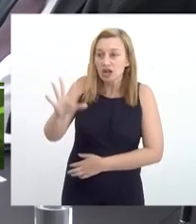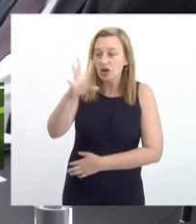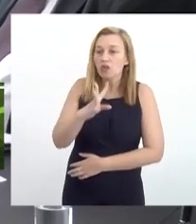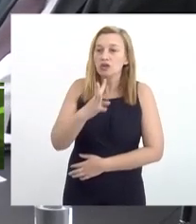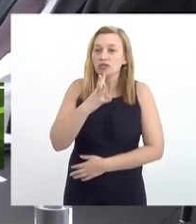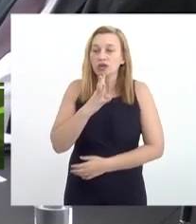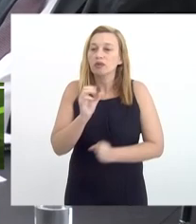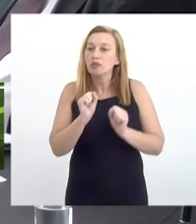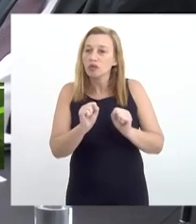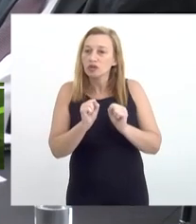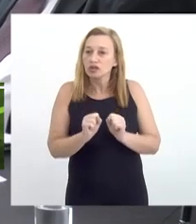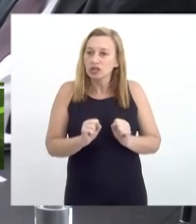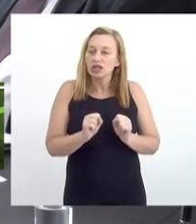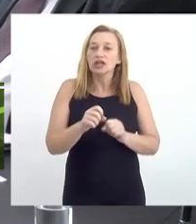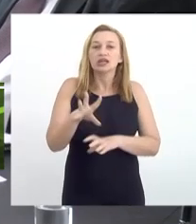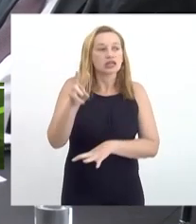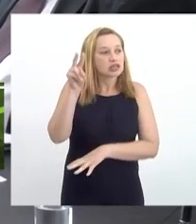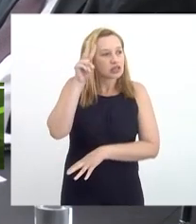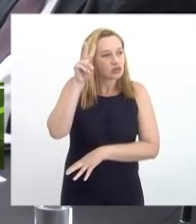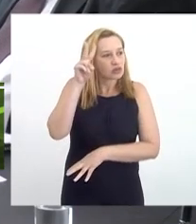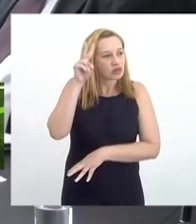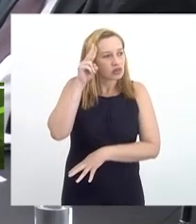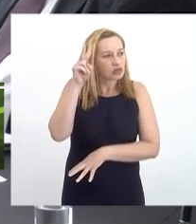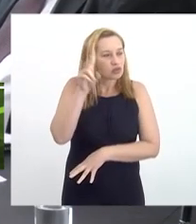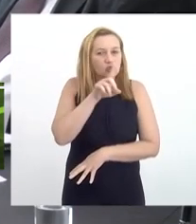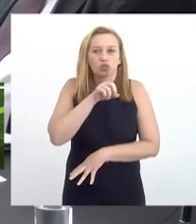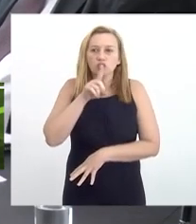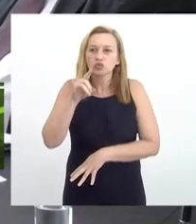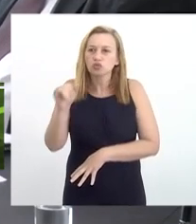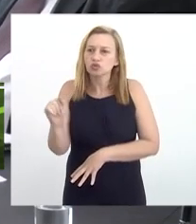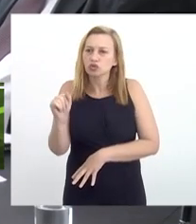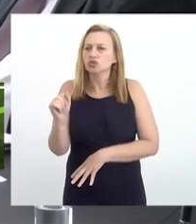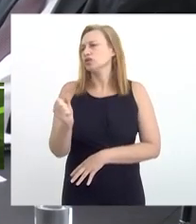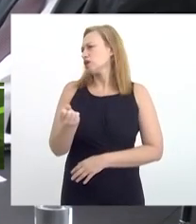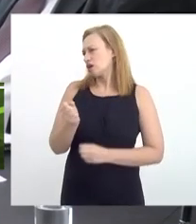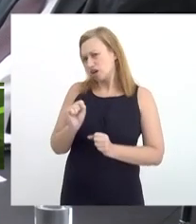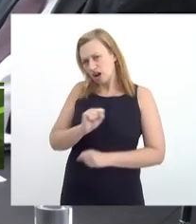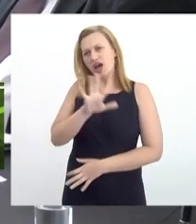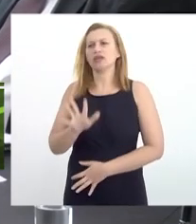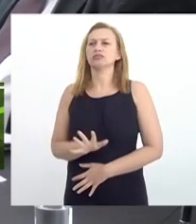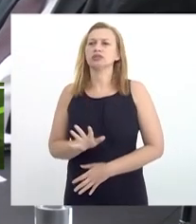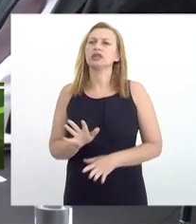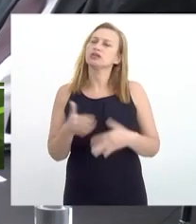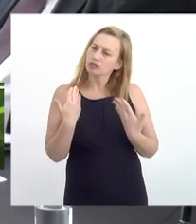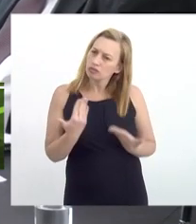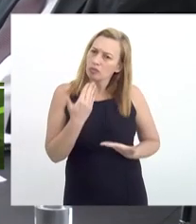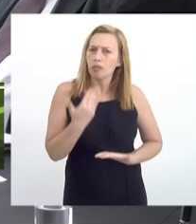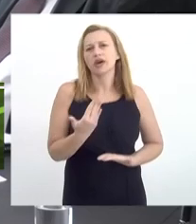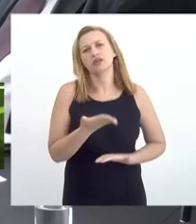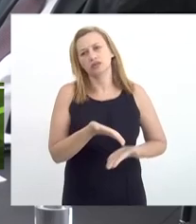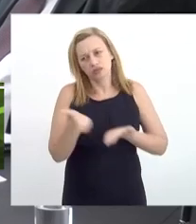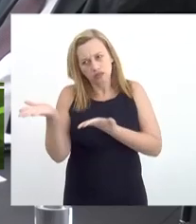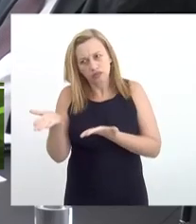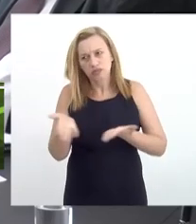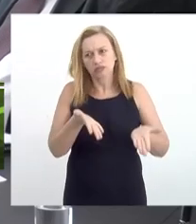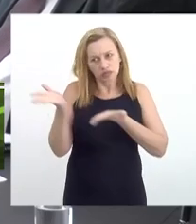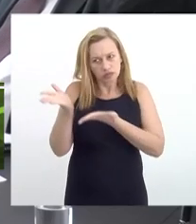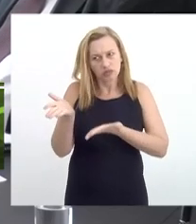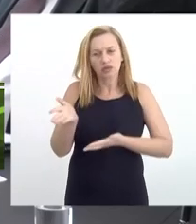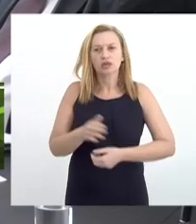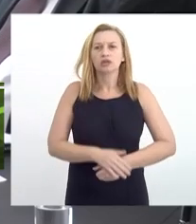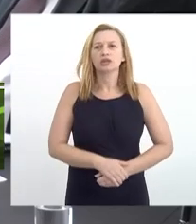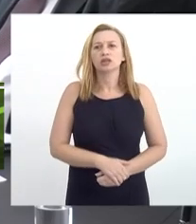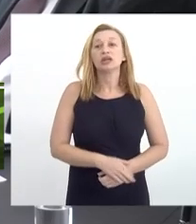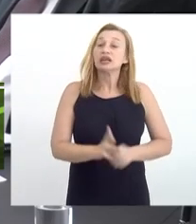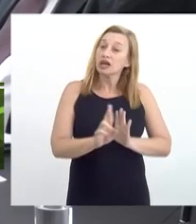enfrentar na segunda-feira, um dia... claro. Então, por favor, por favor, se